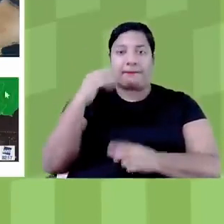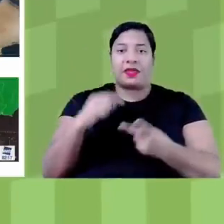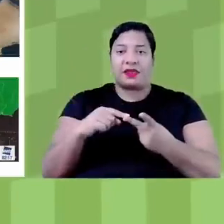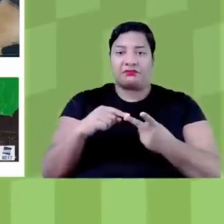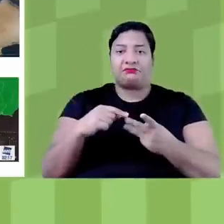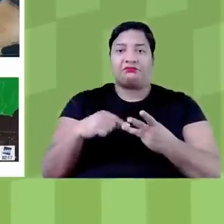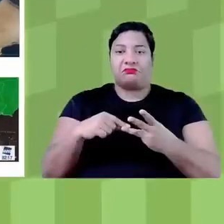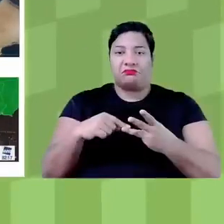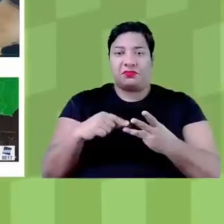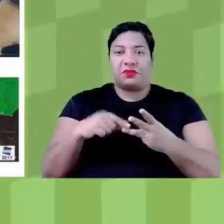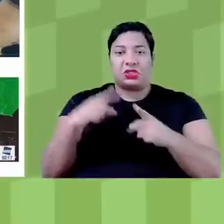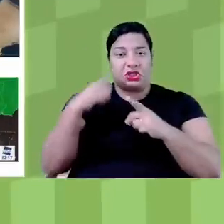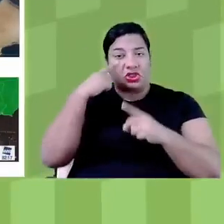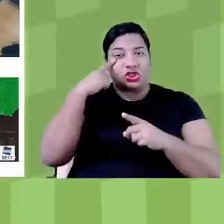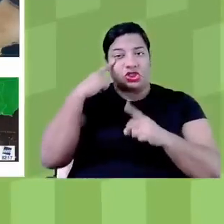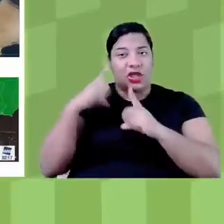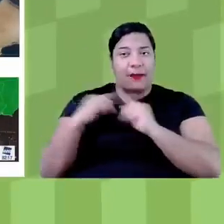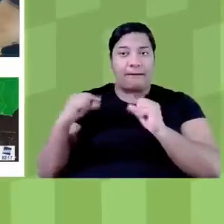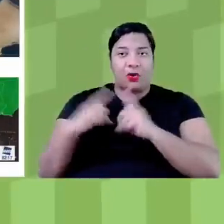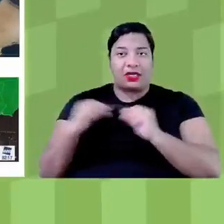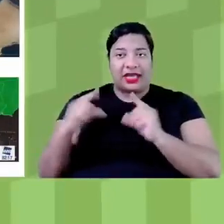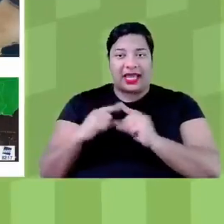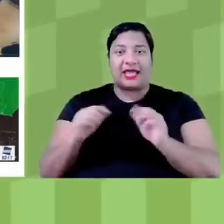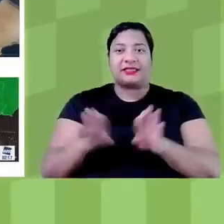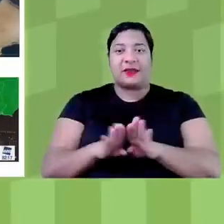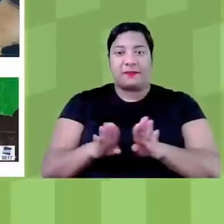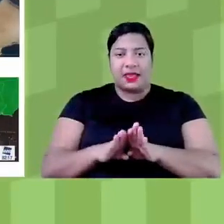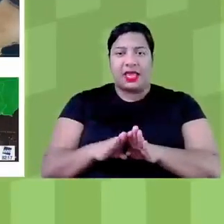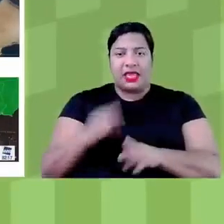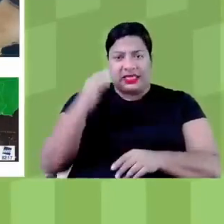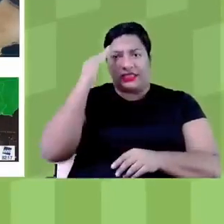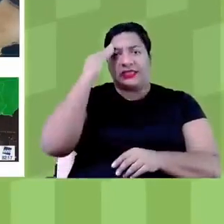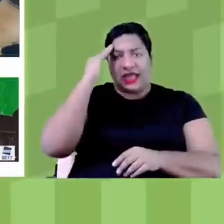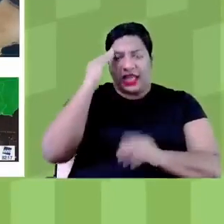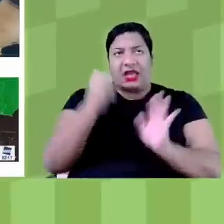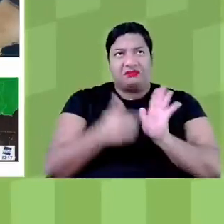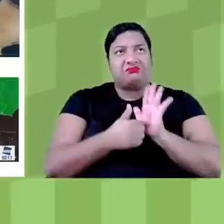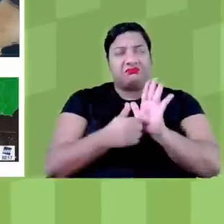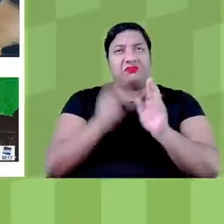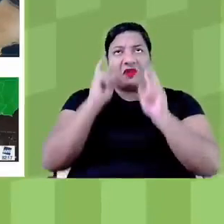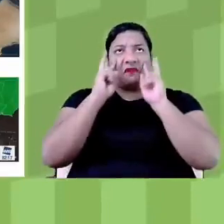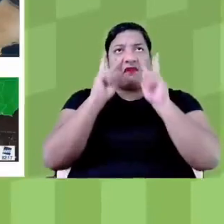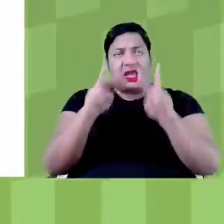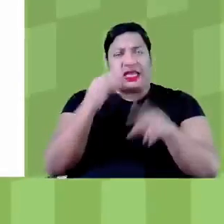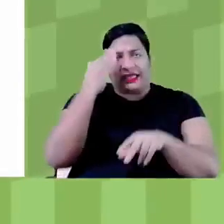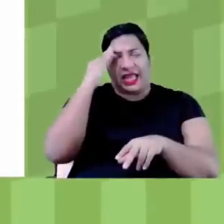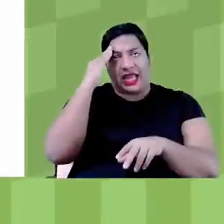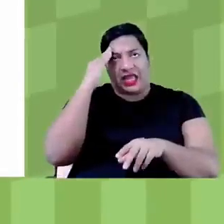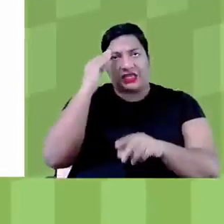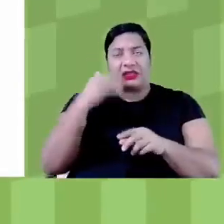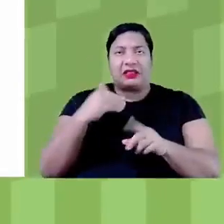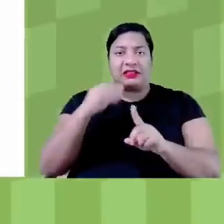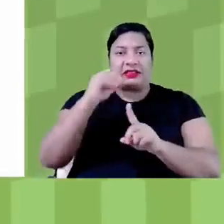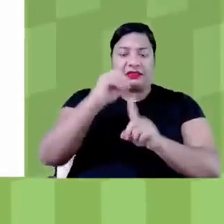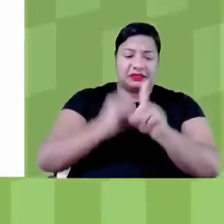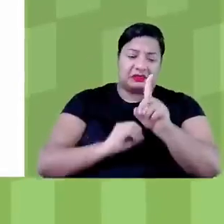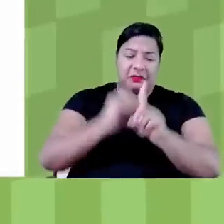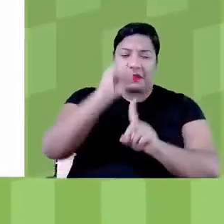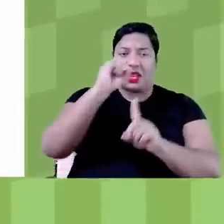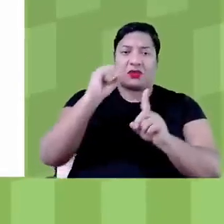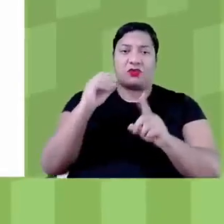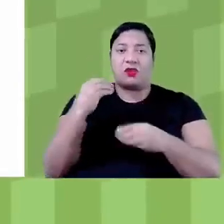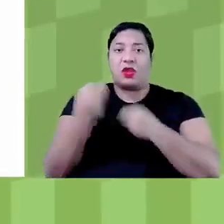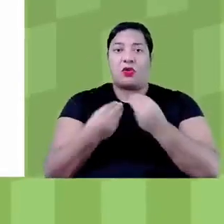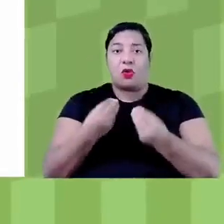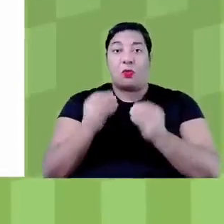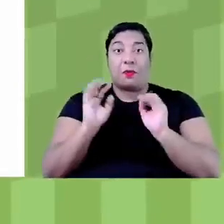Aqui em japonês, no Japão, e a gente entende que é uma apresentação de previsão do tempo. Ocorre que tempo